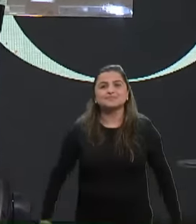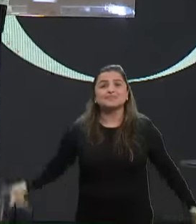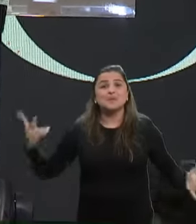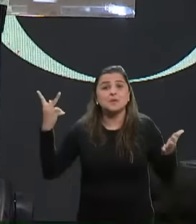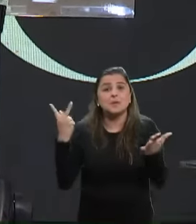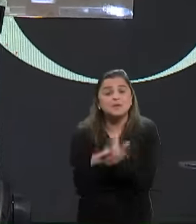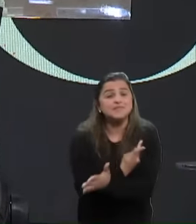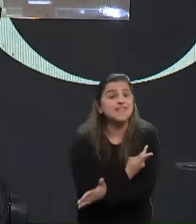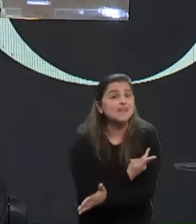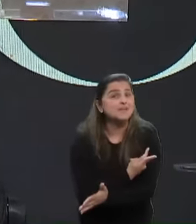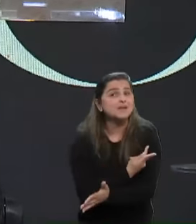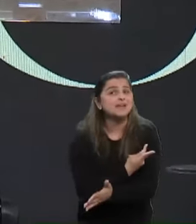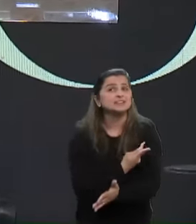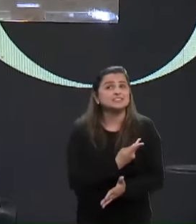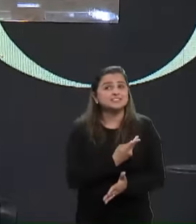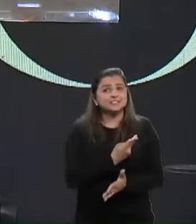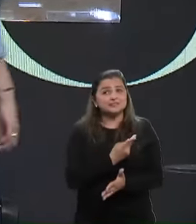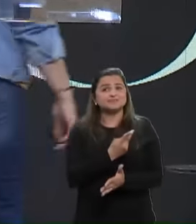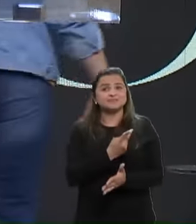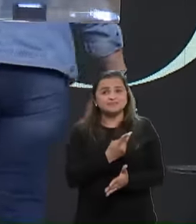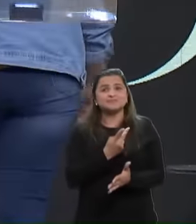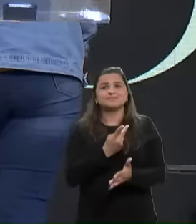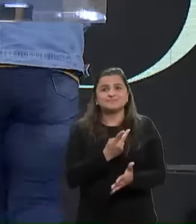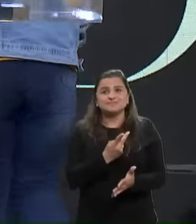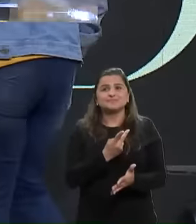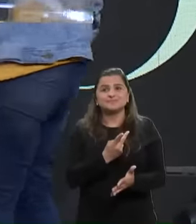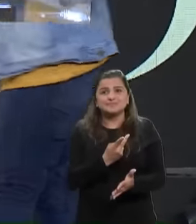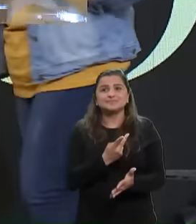quando de repente,